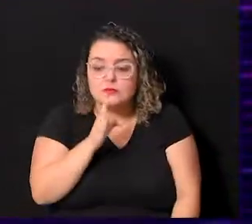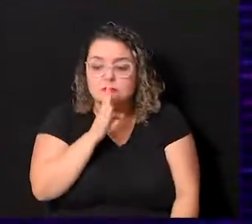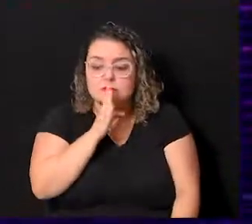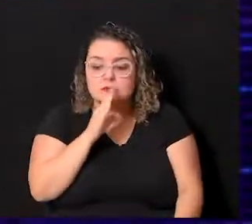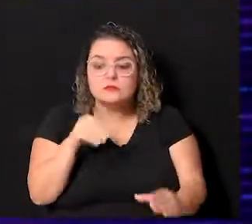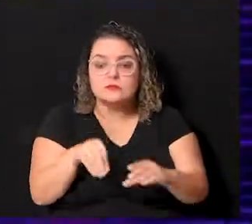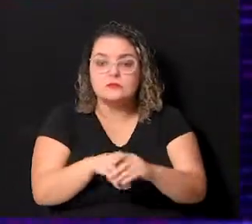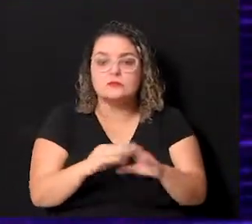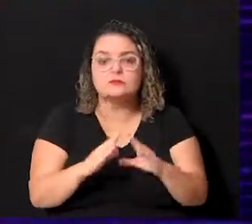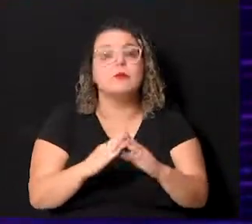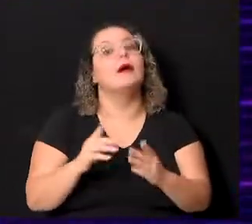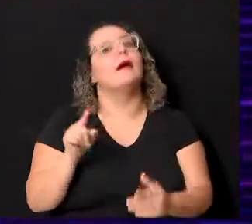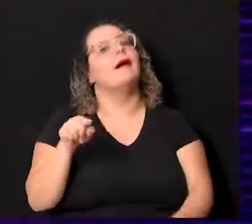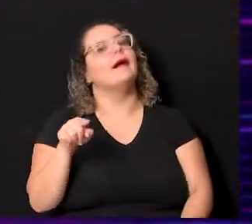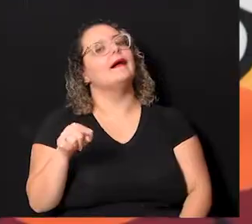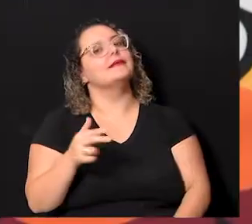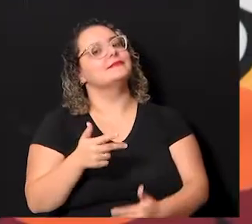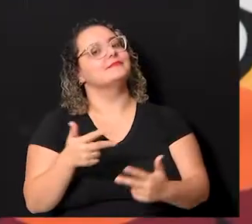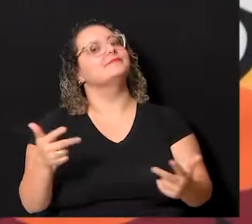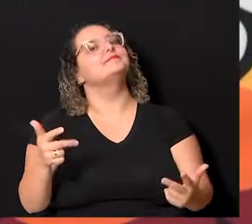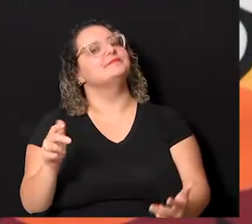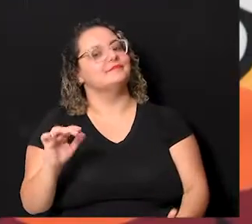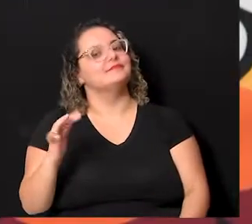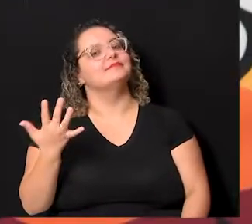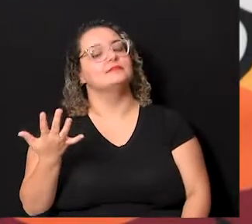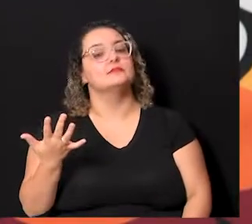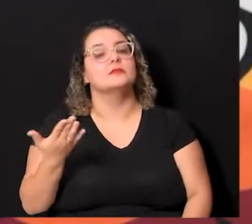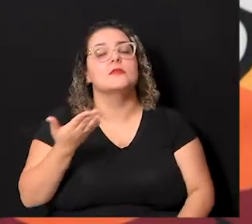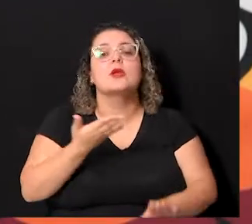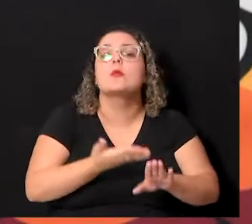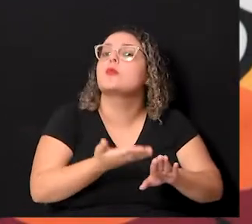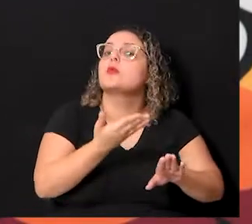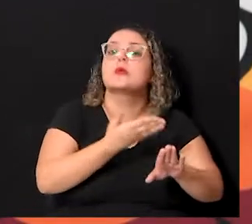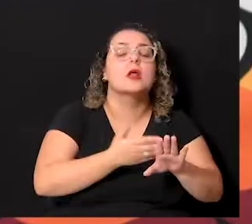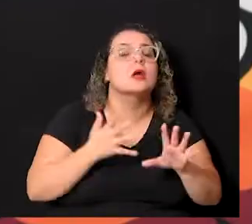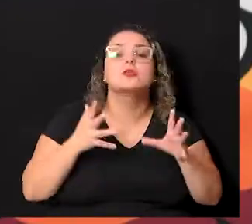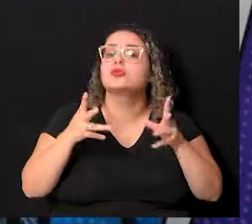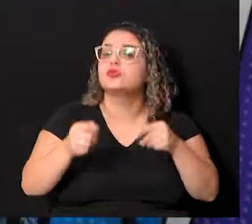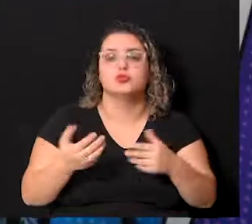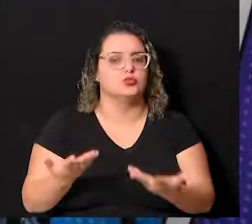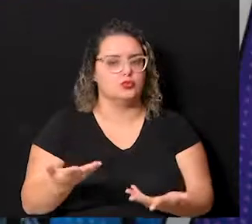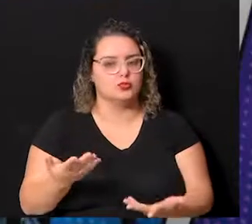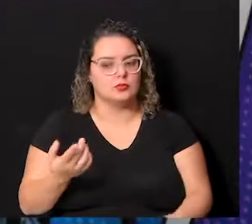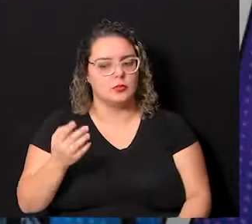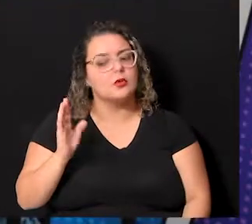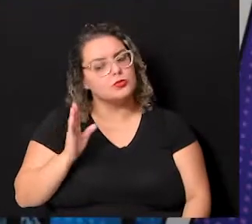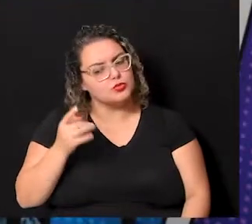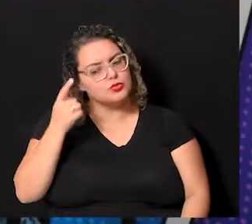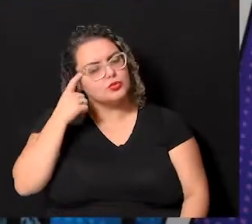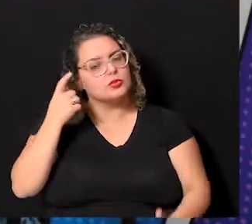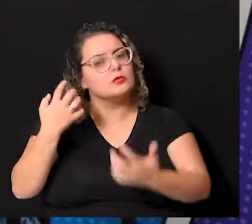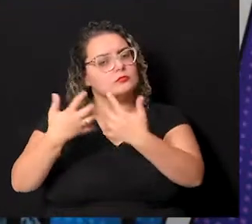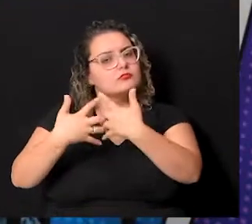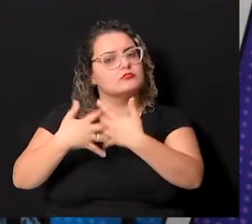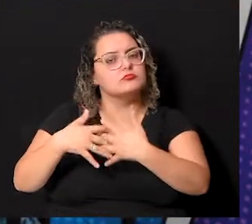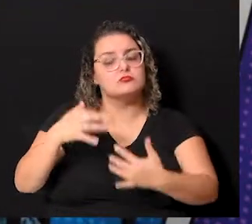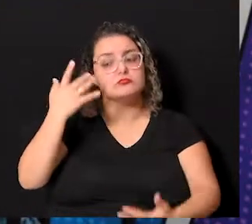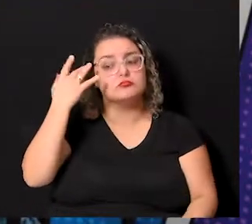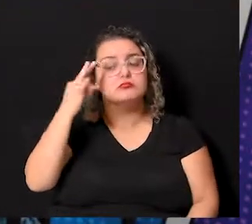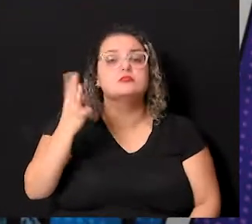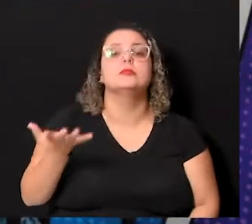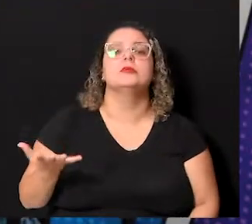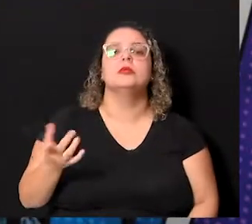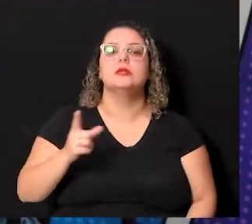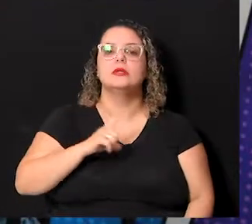E aí é que o bicho pega. E por trás de tudo isso, né, tem ali, eu já imagino, teorias, né?